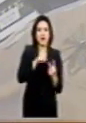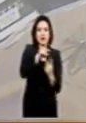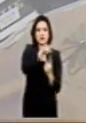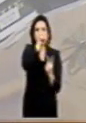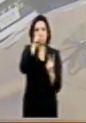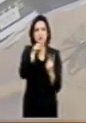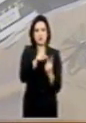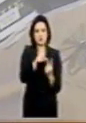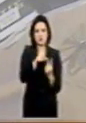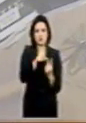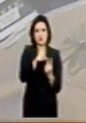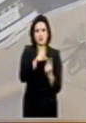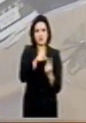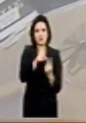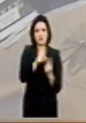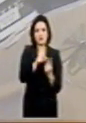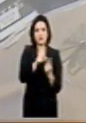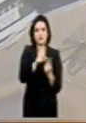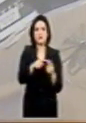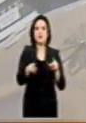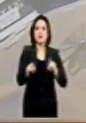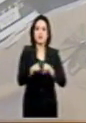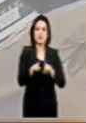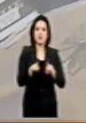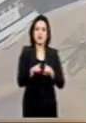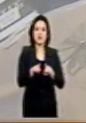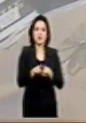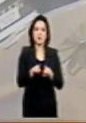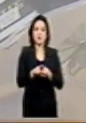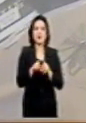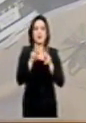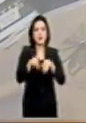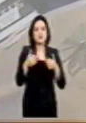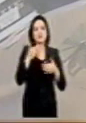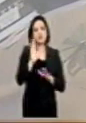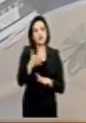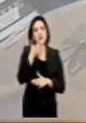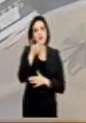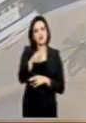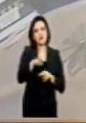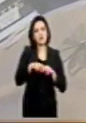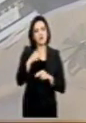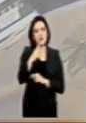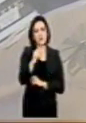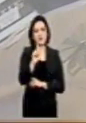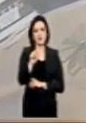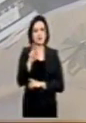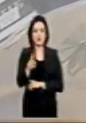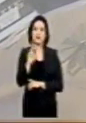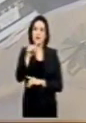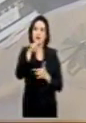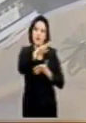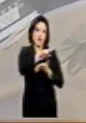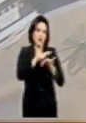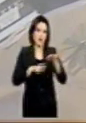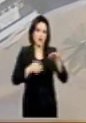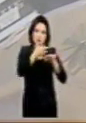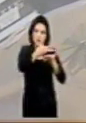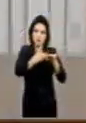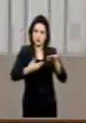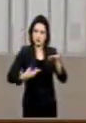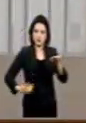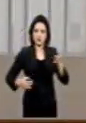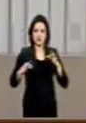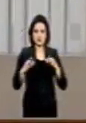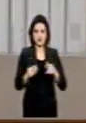de apreensão como aforada pela Procuradoria-Geral da República. Esse é o relatório em síntese, senhor presidente. Agradeço,